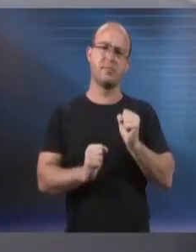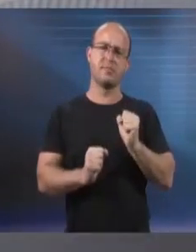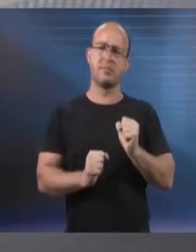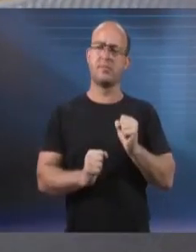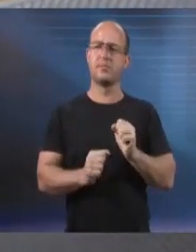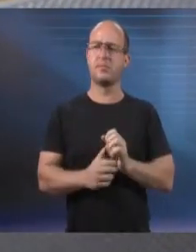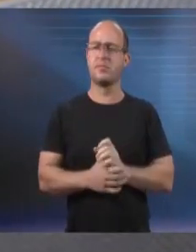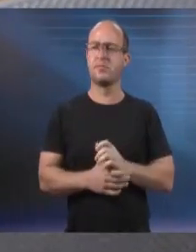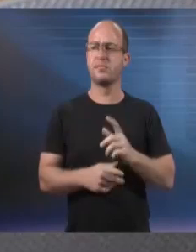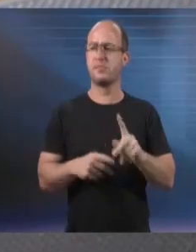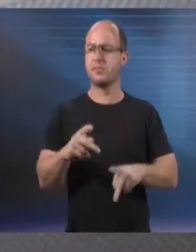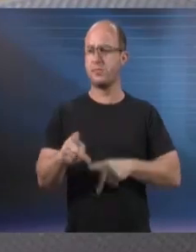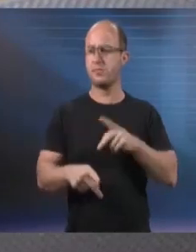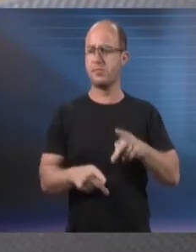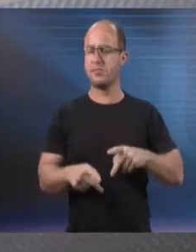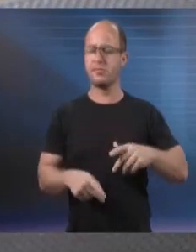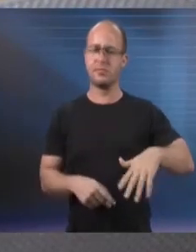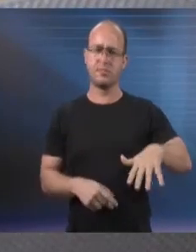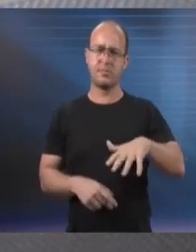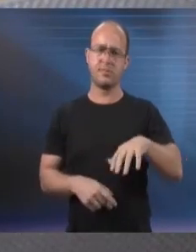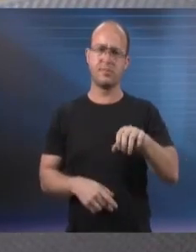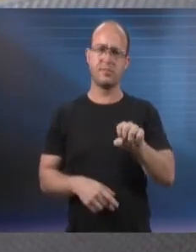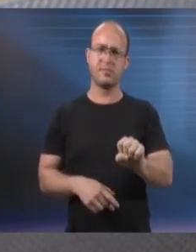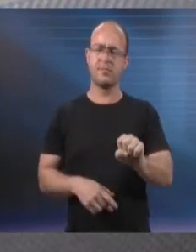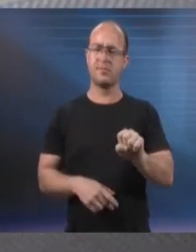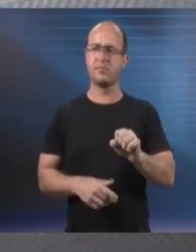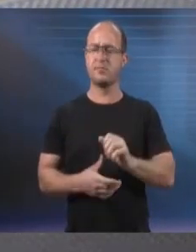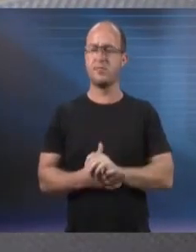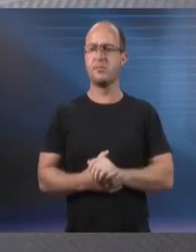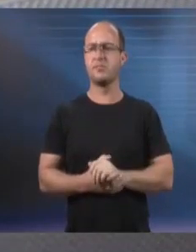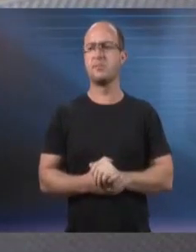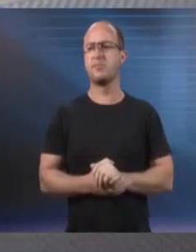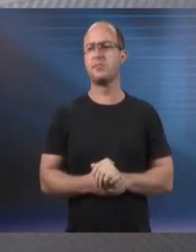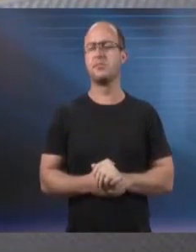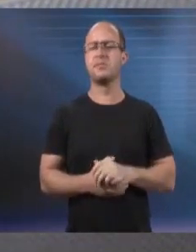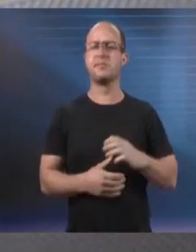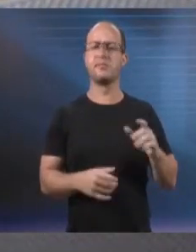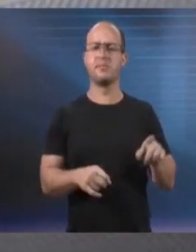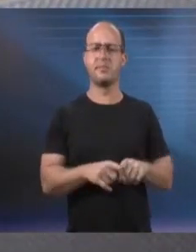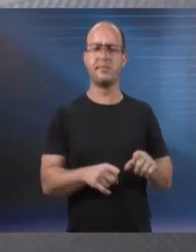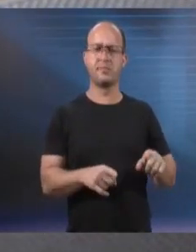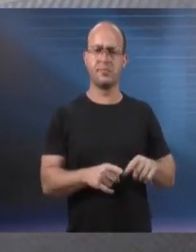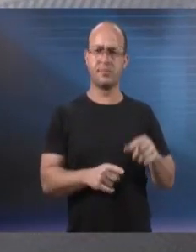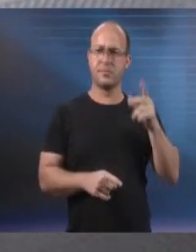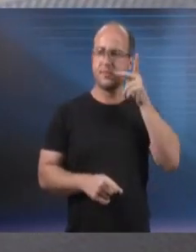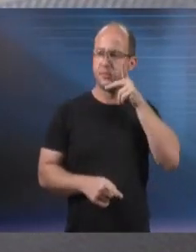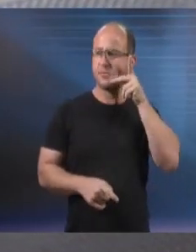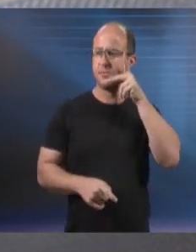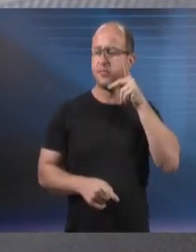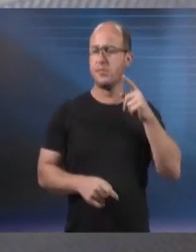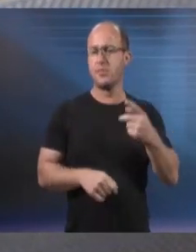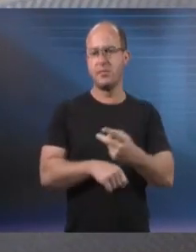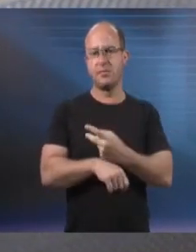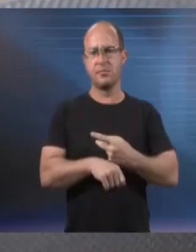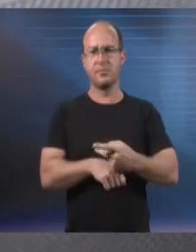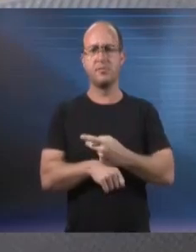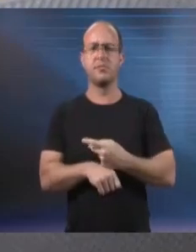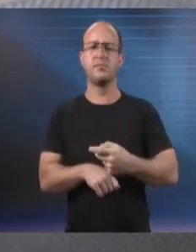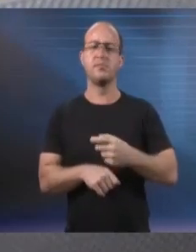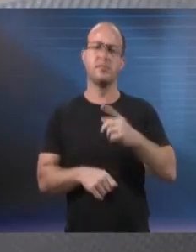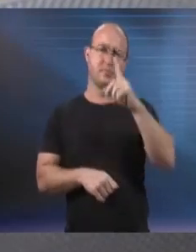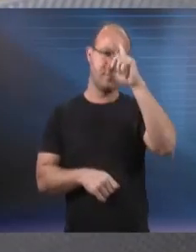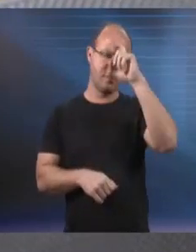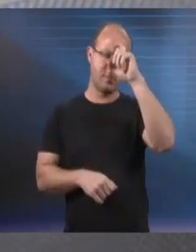à população do Seridó, deputado Vivaldo, e de parte da Paraíba, que procuram o Hospital Regional de